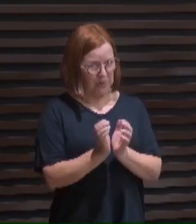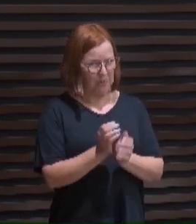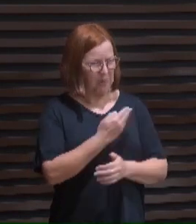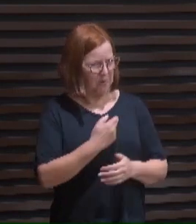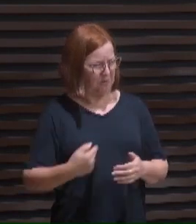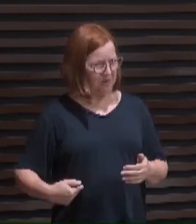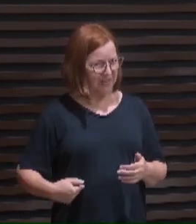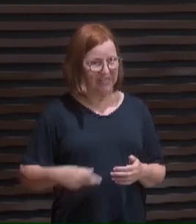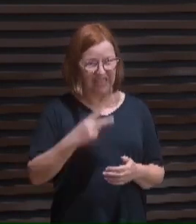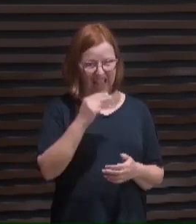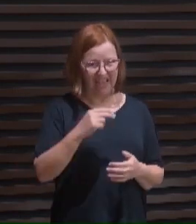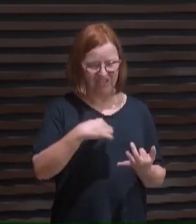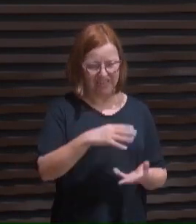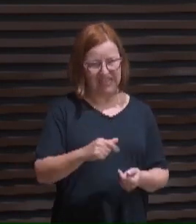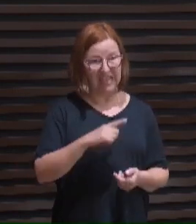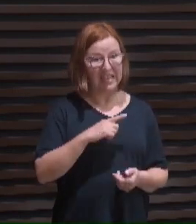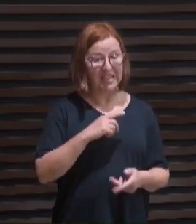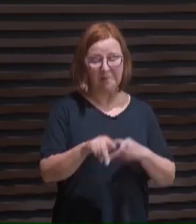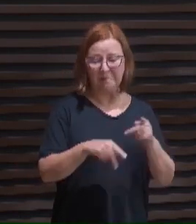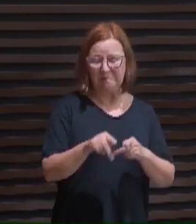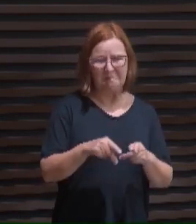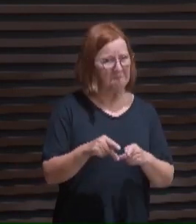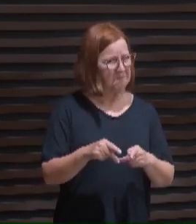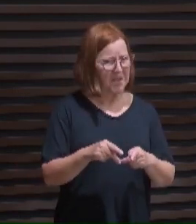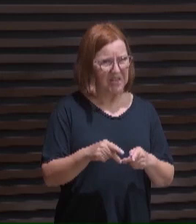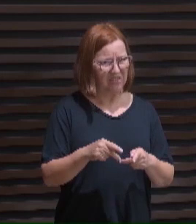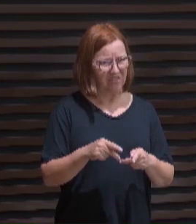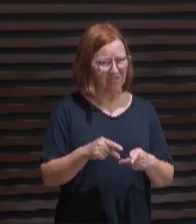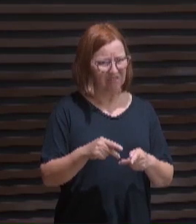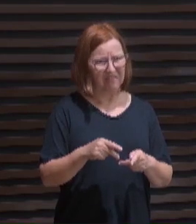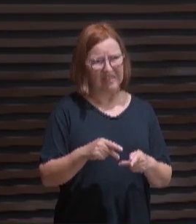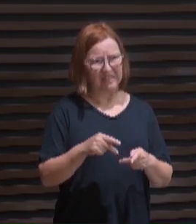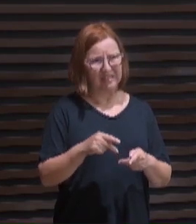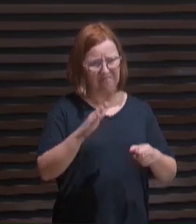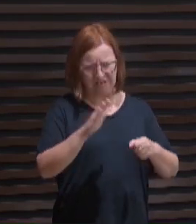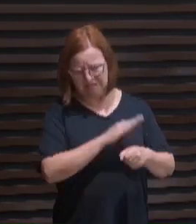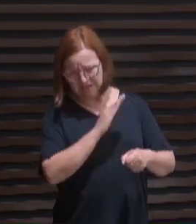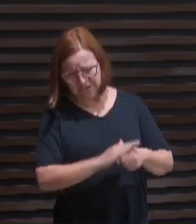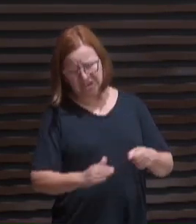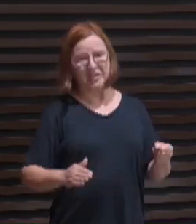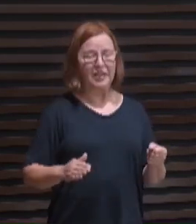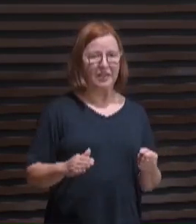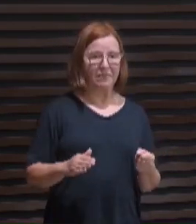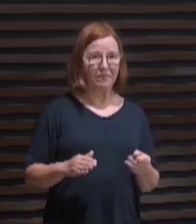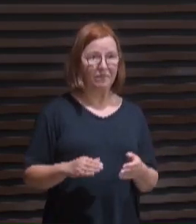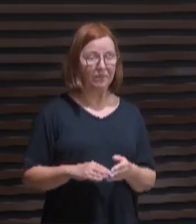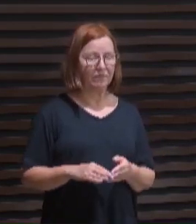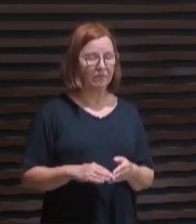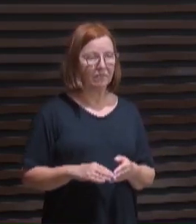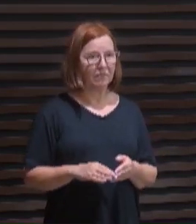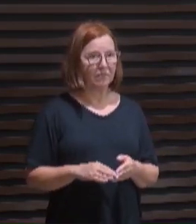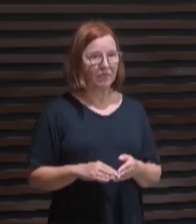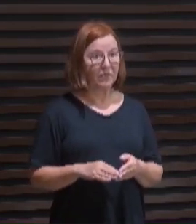num das outras pregações. Nós alcançamos o primeiro bilhão de habitantes